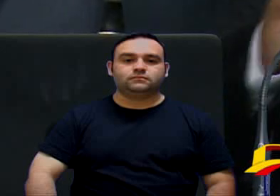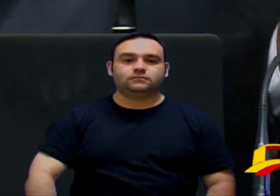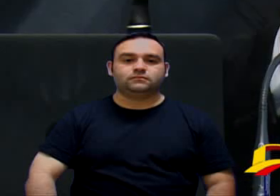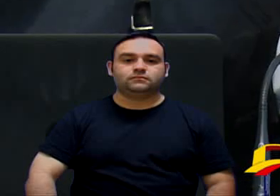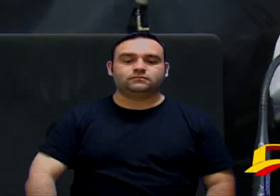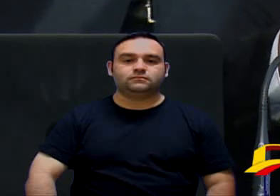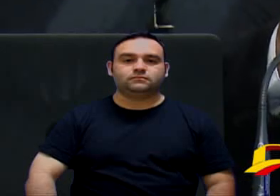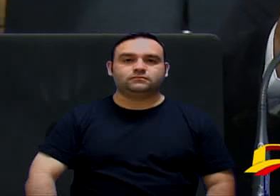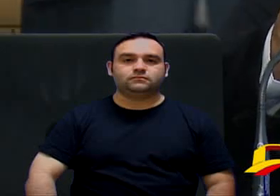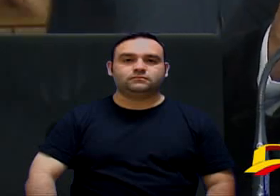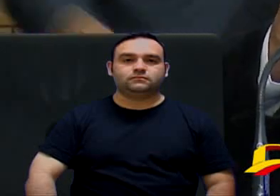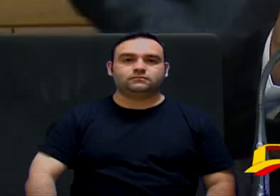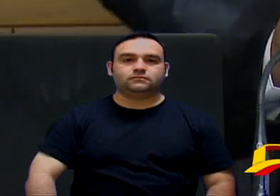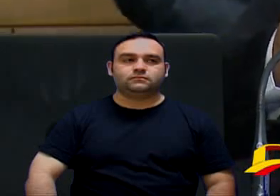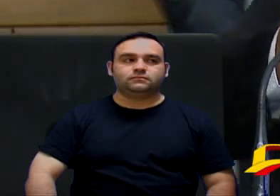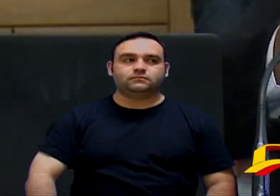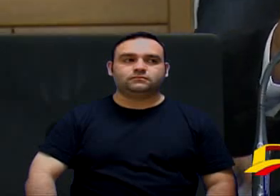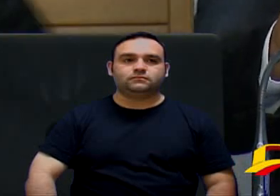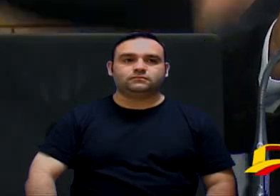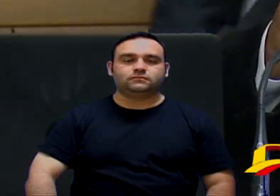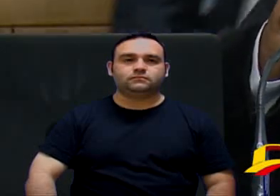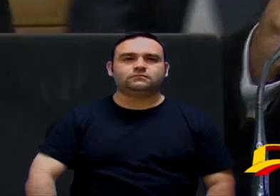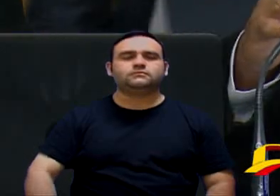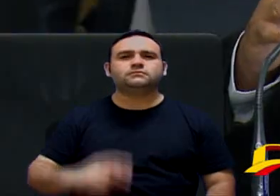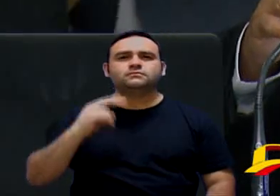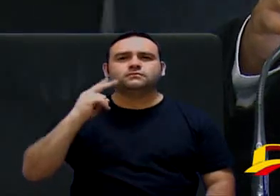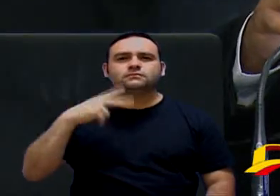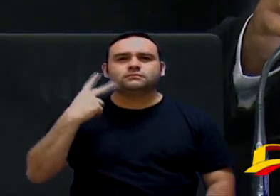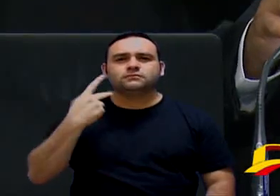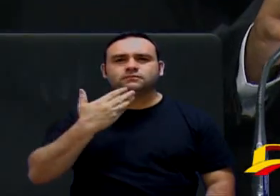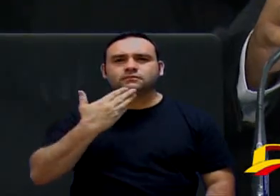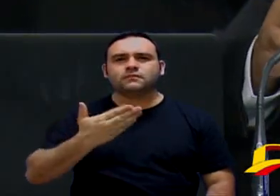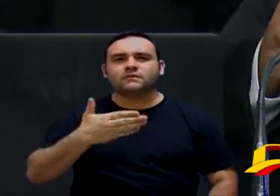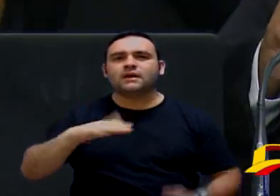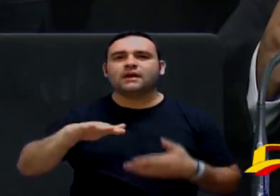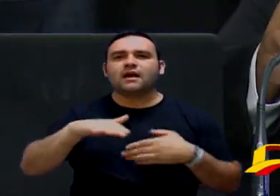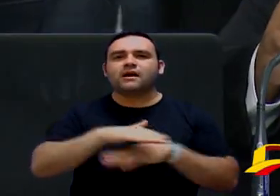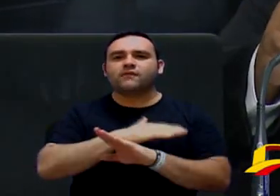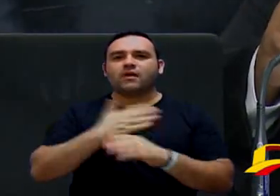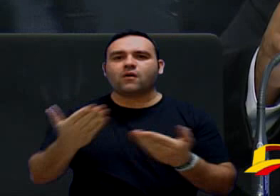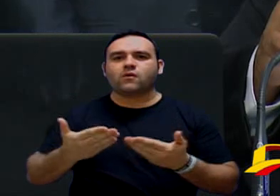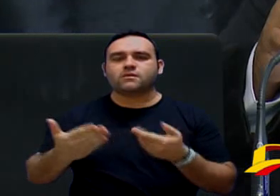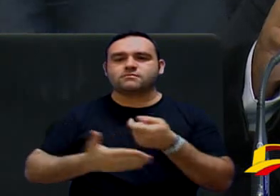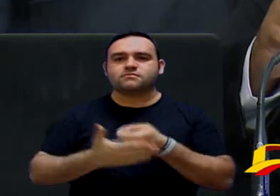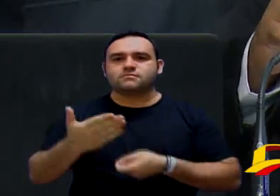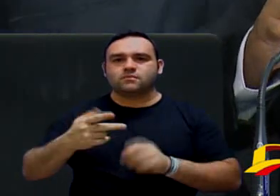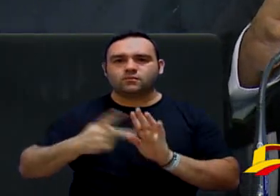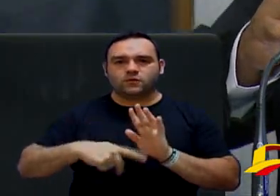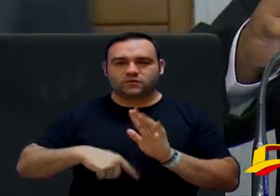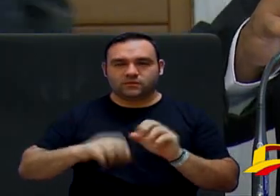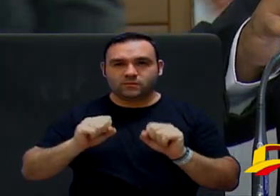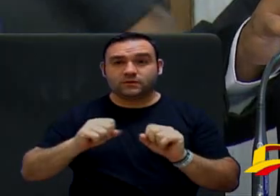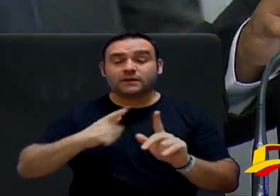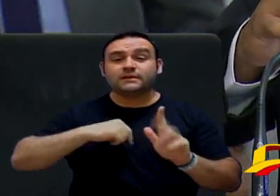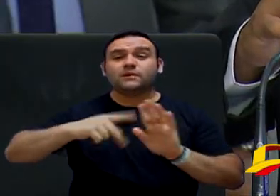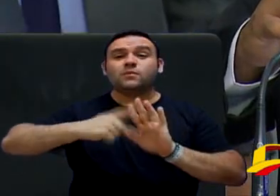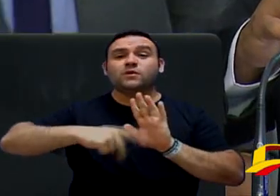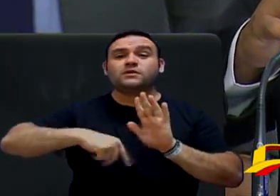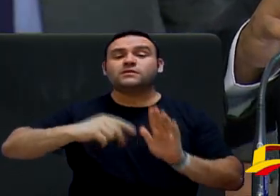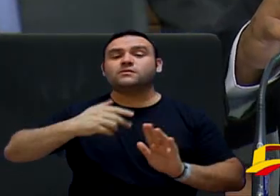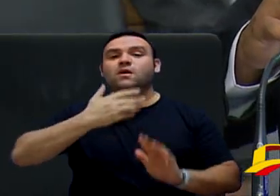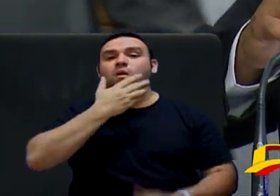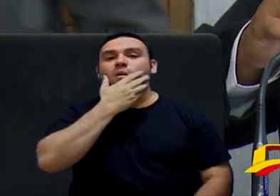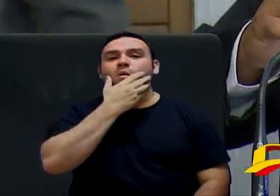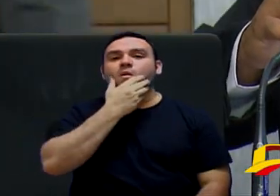seu lugar algum Vereador podia pedir o arquivamento desse tem um projeto aqui que